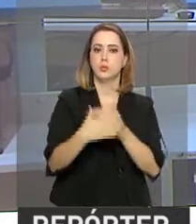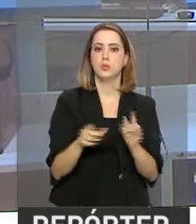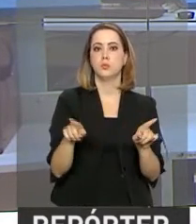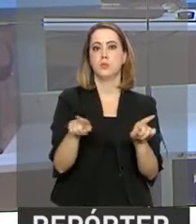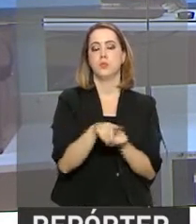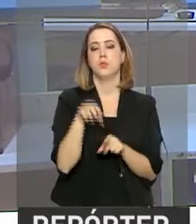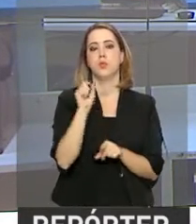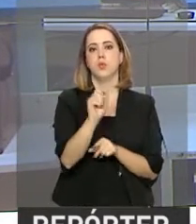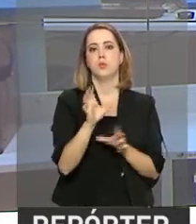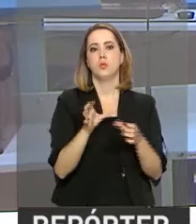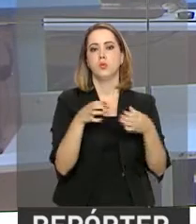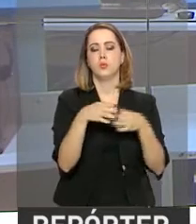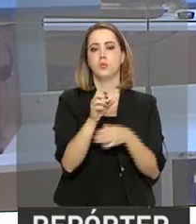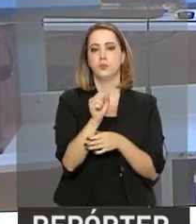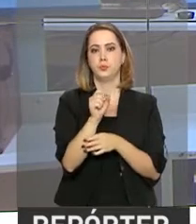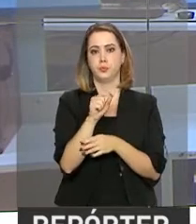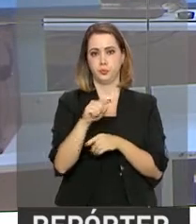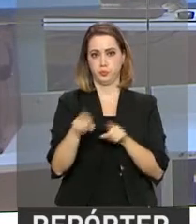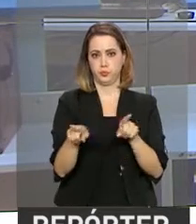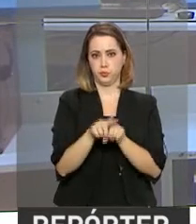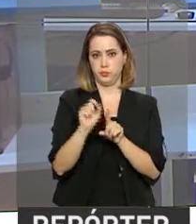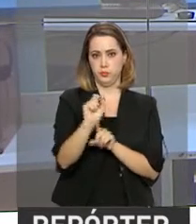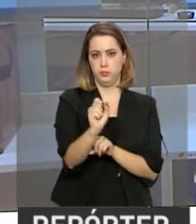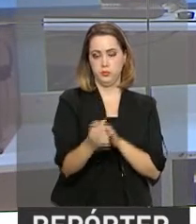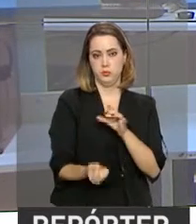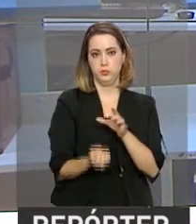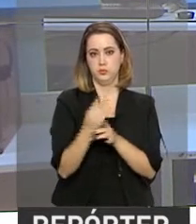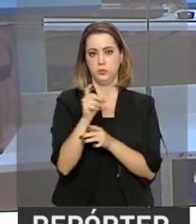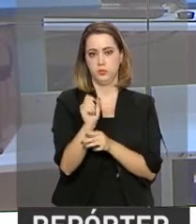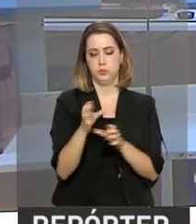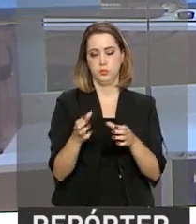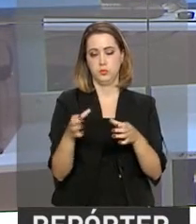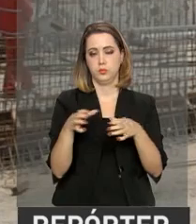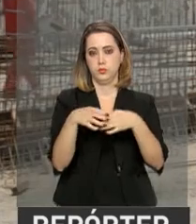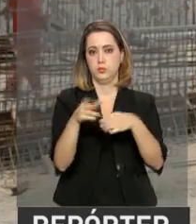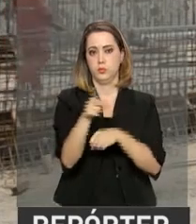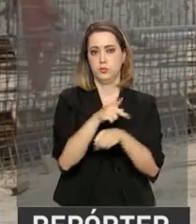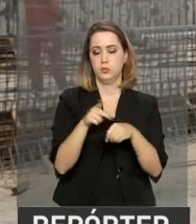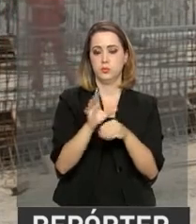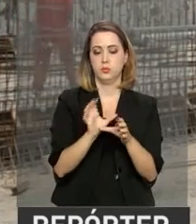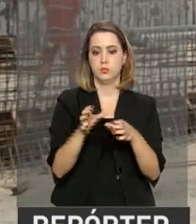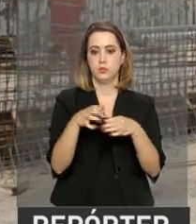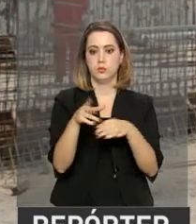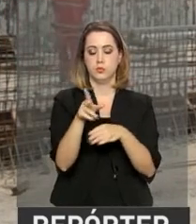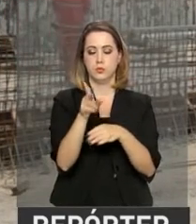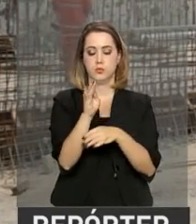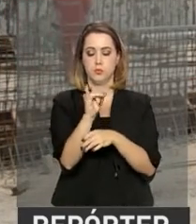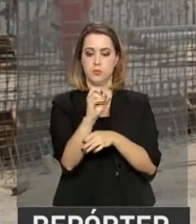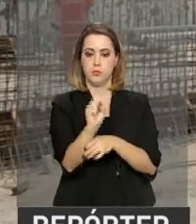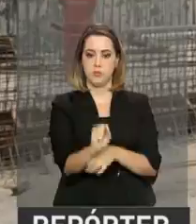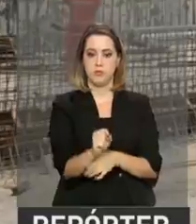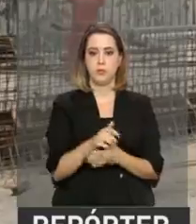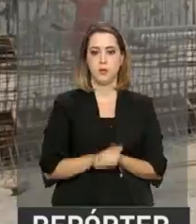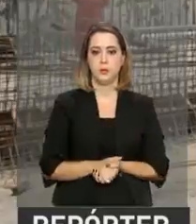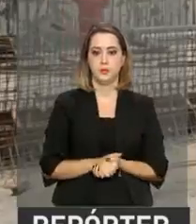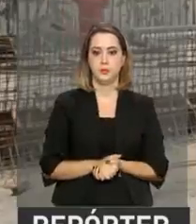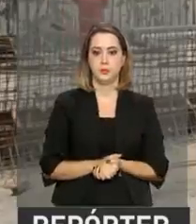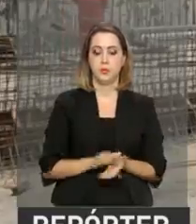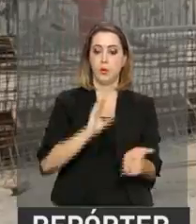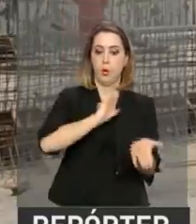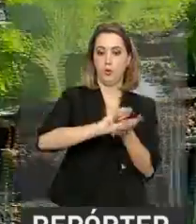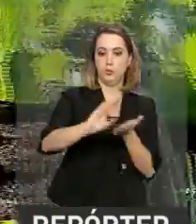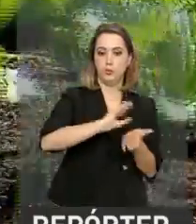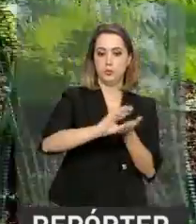instituição foi criada para investir em projetos dos países membros do bloco mais recursos para projetos de